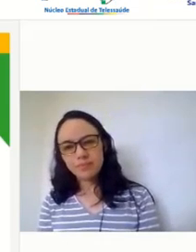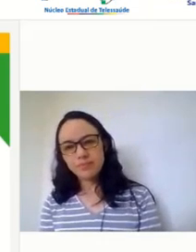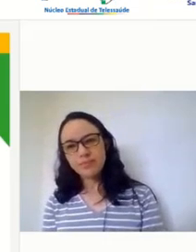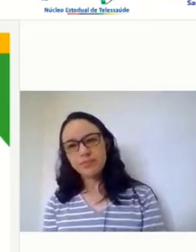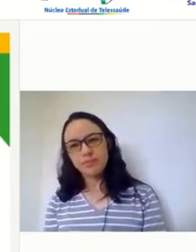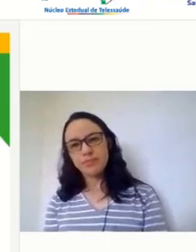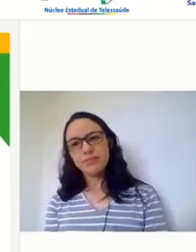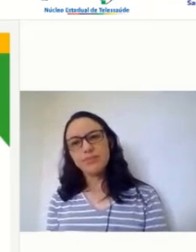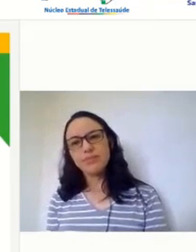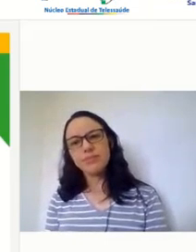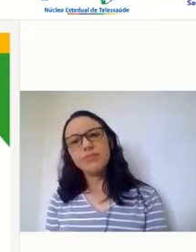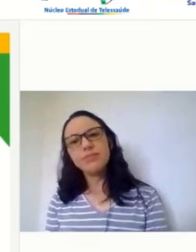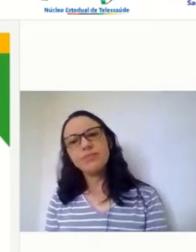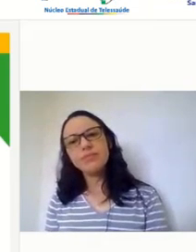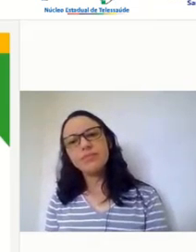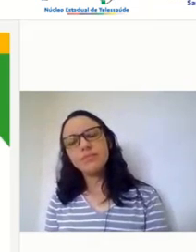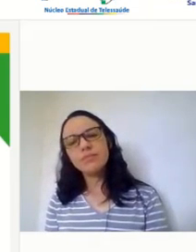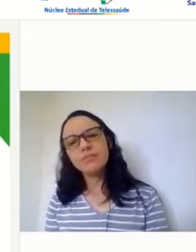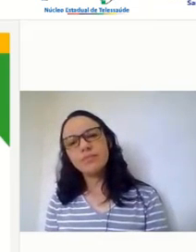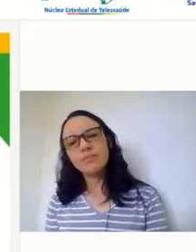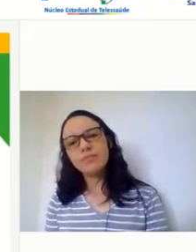disseminação de serviço